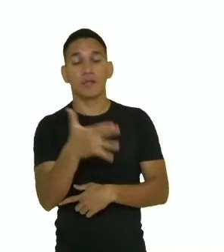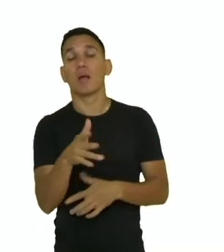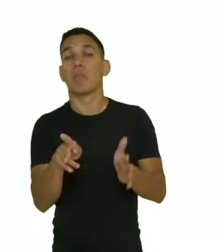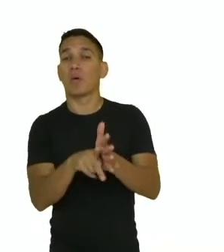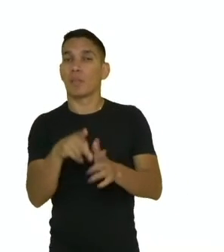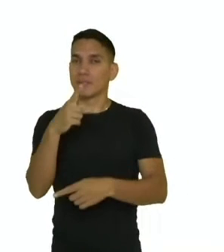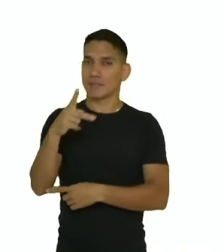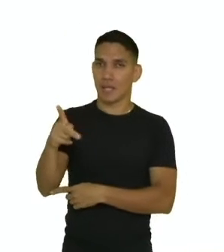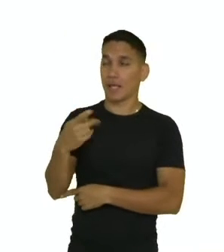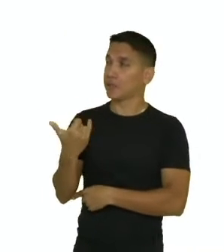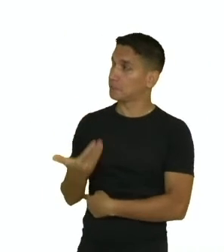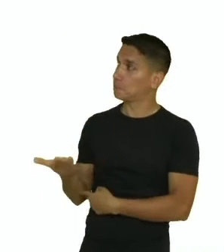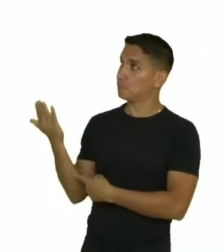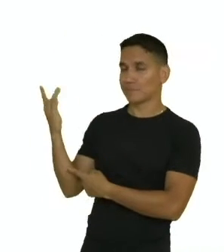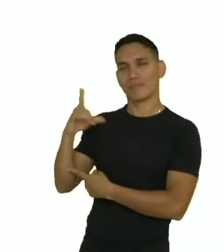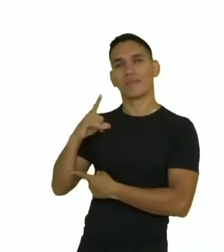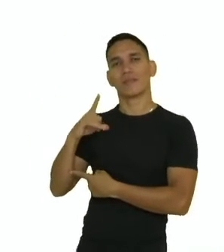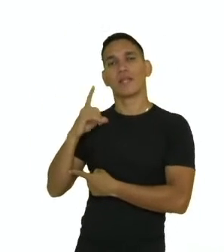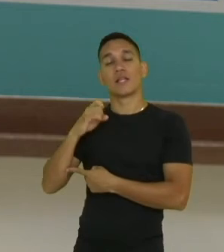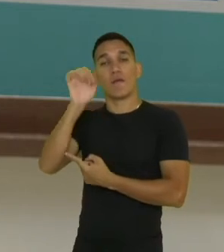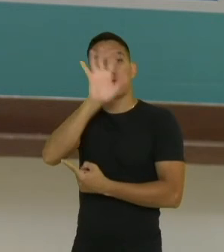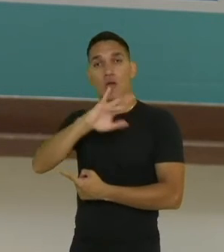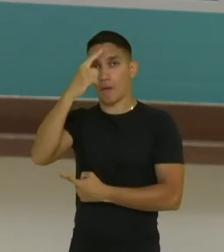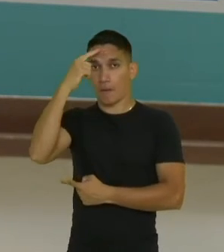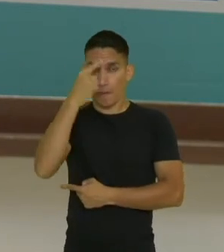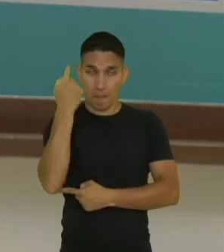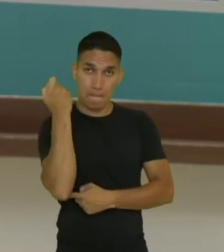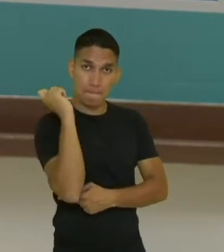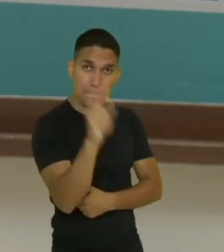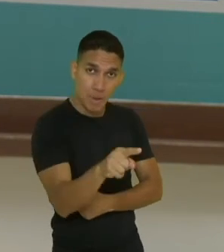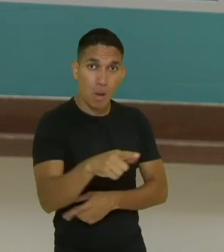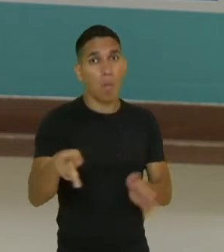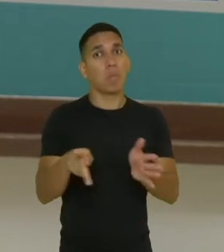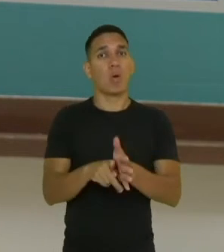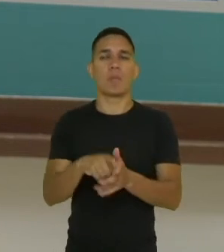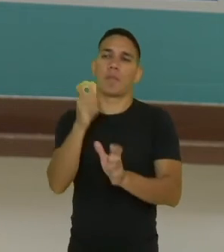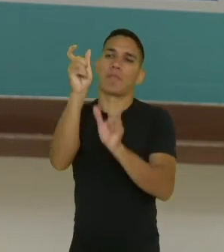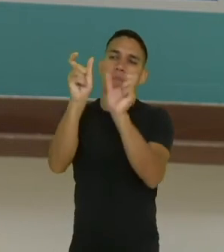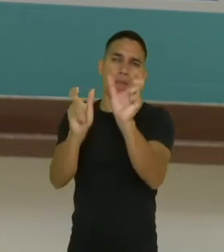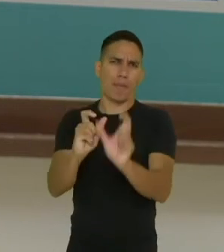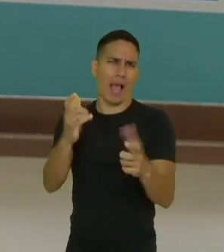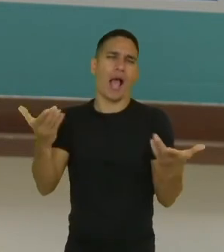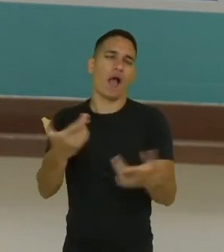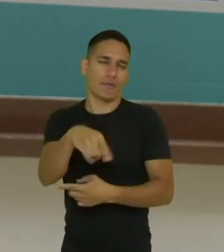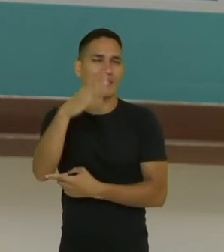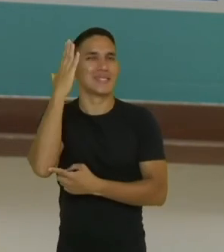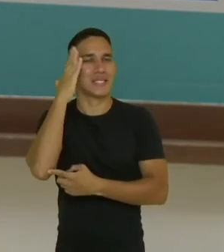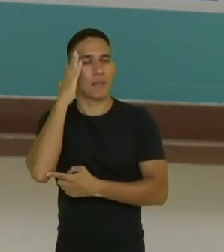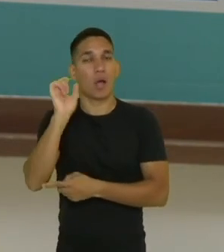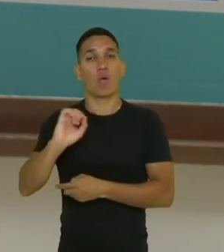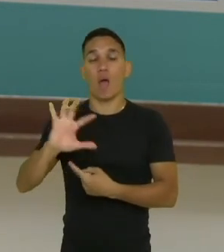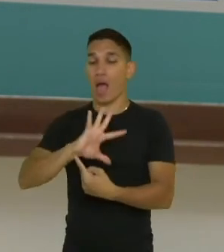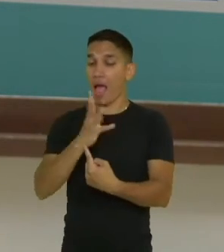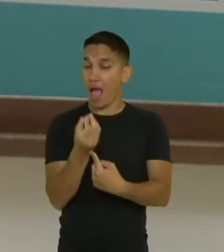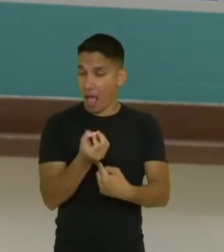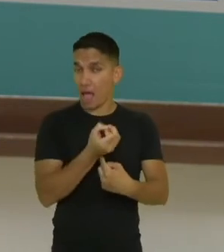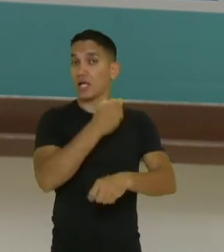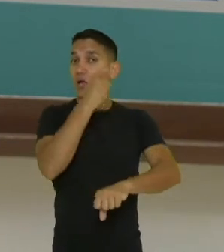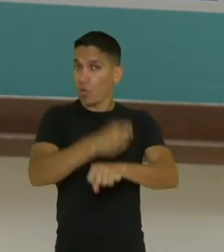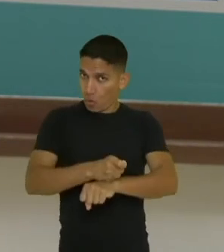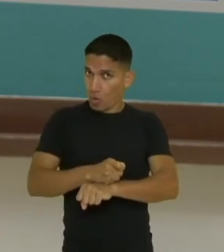lado o retrato de Harry Potter criado com palavras. Então agora você já sabe. Arte concreta, poesia e imagem